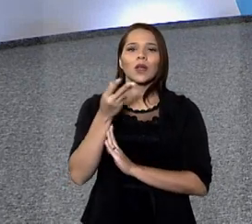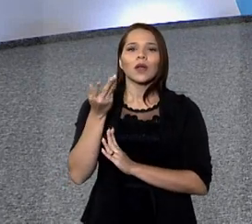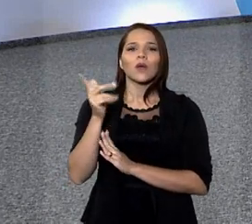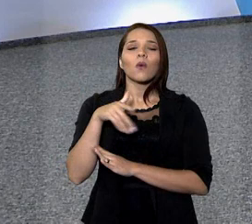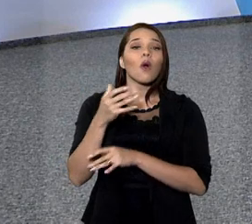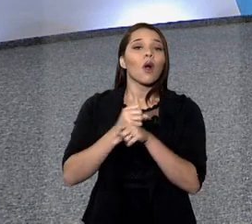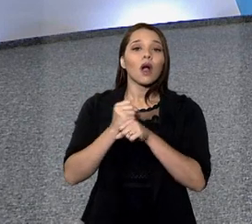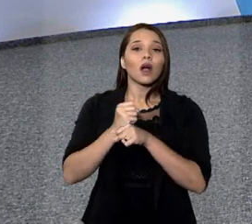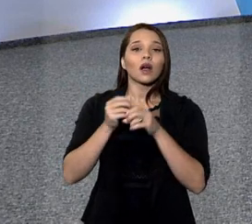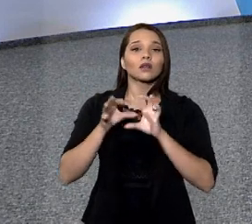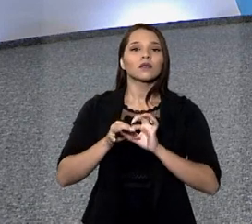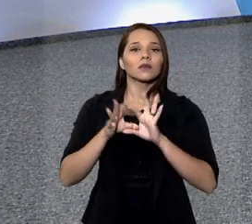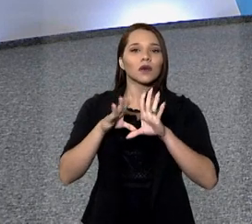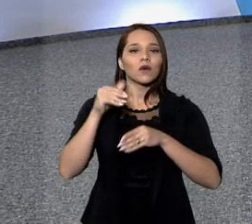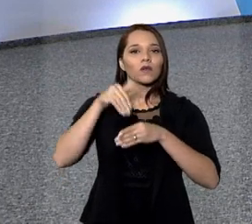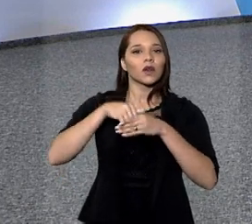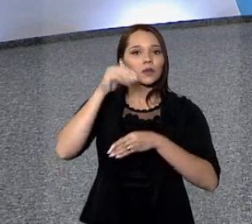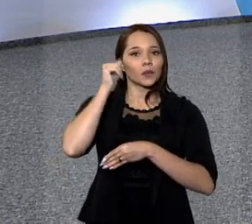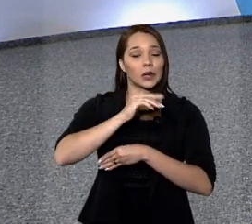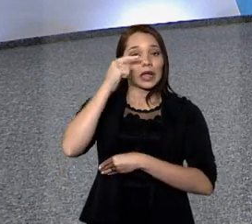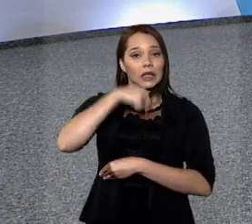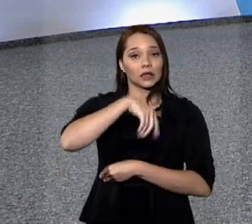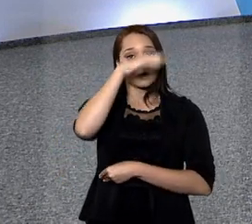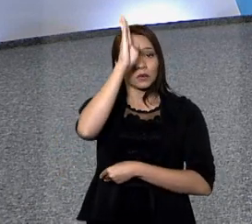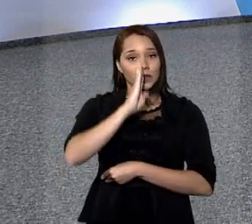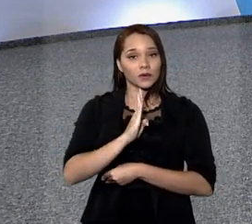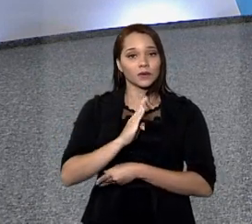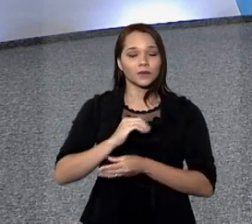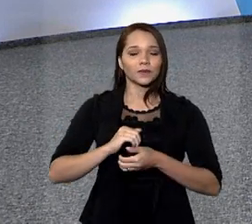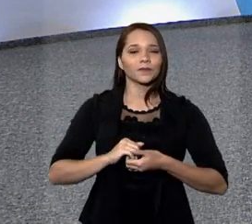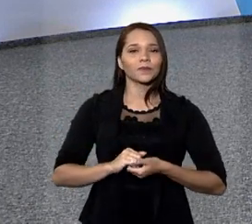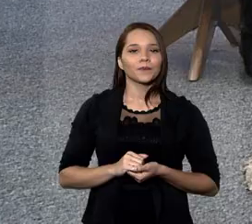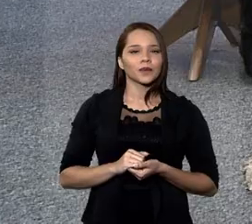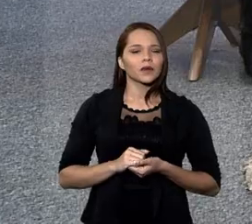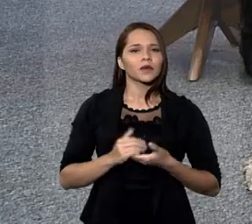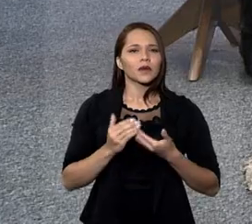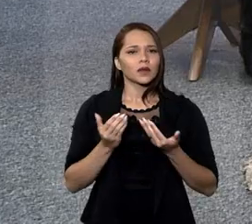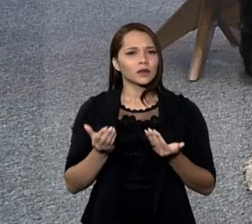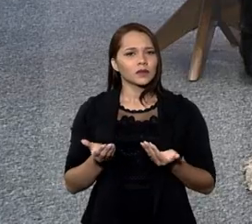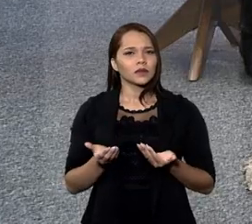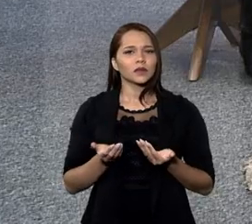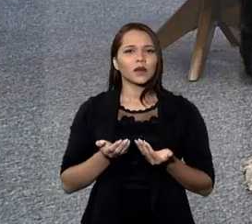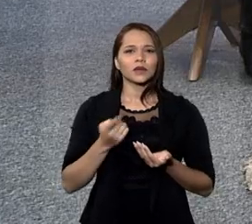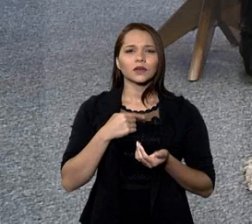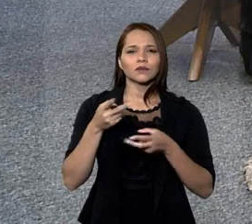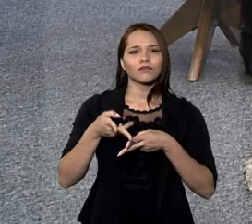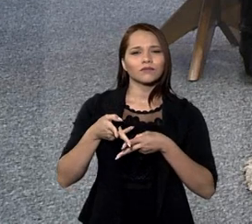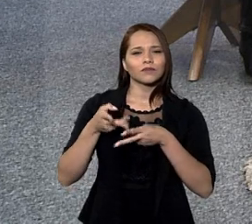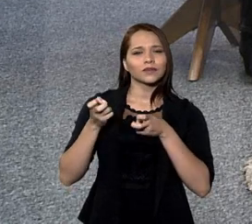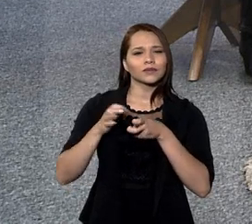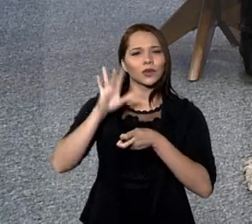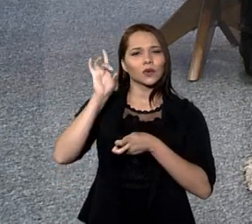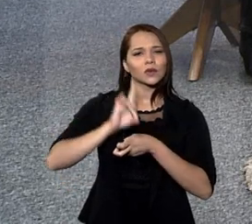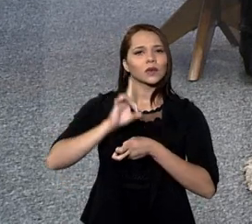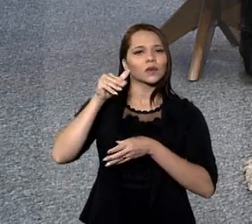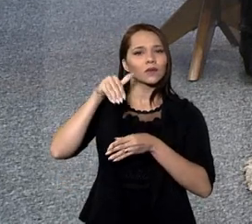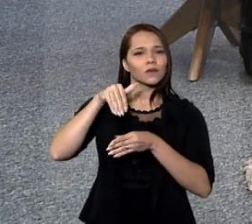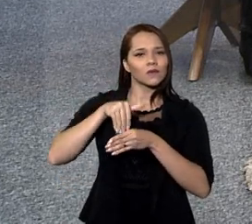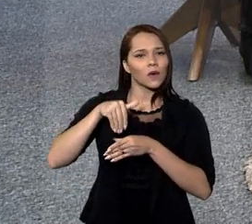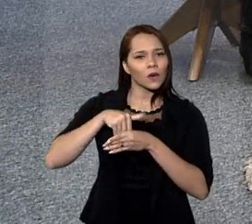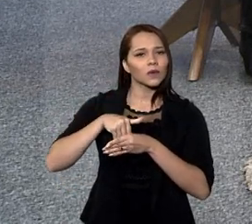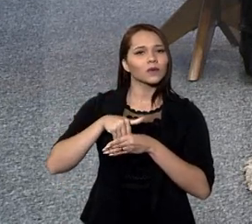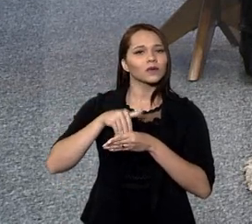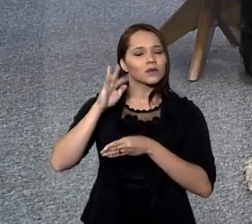perguntou sobre exatamente que ano foi liberado o voto para as mulheres no brasil na e aí a gente percebe que o